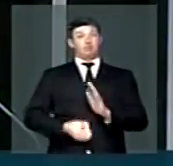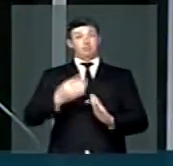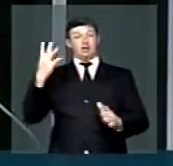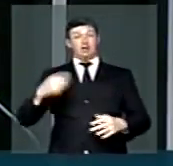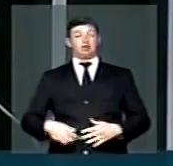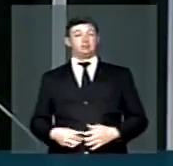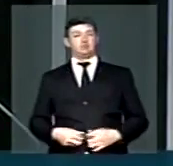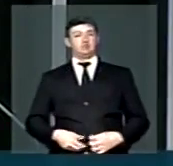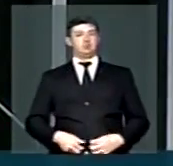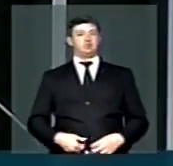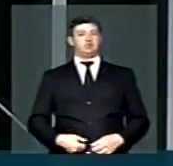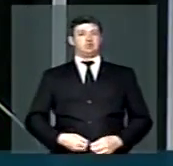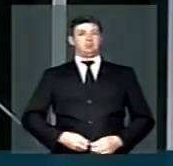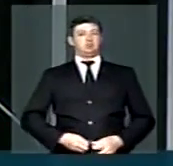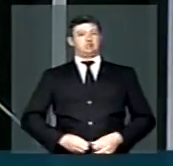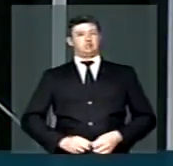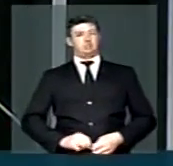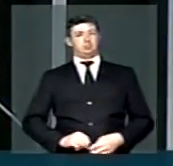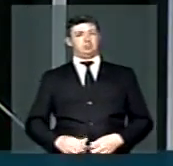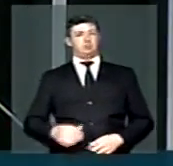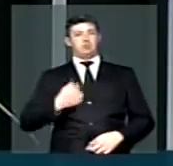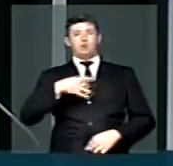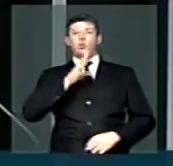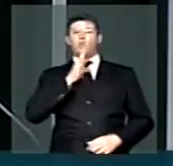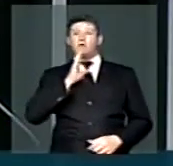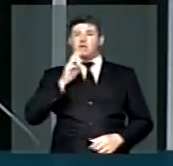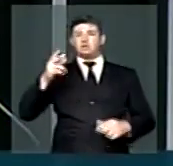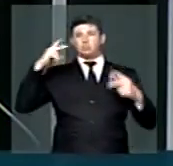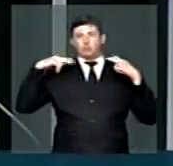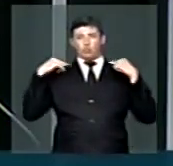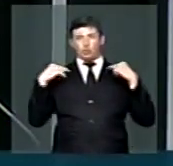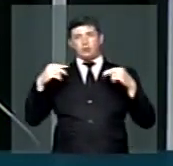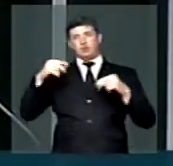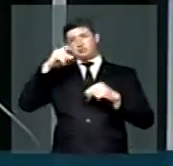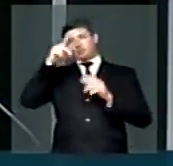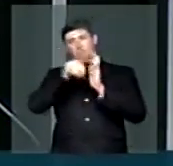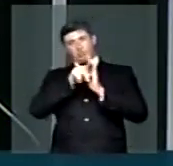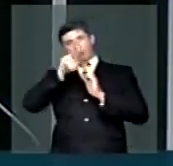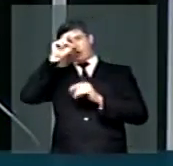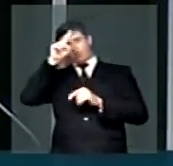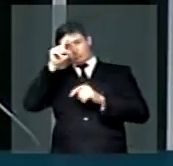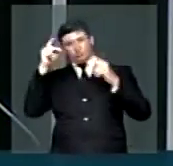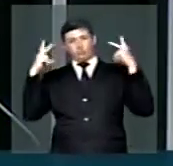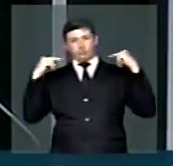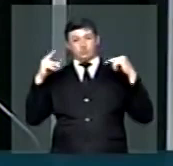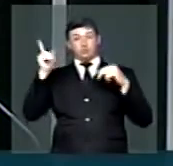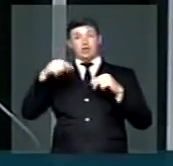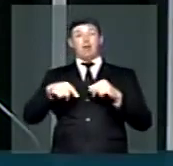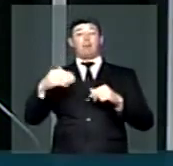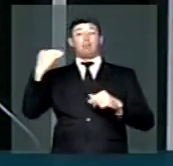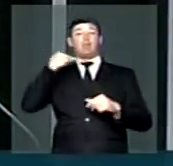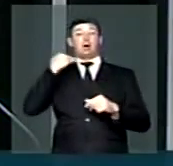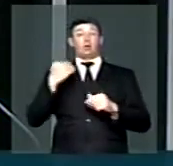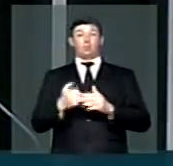vezes, deputado Isalci, eu conheço motorista de ambulância que são até banco.